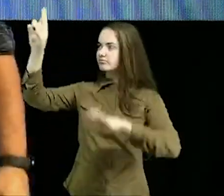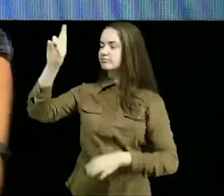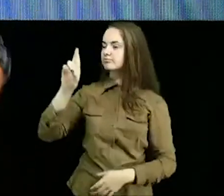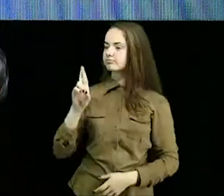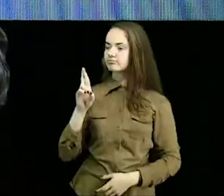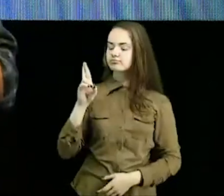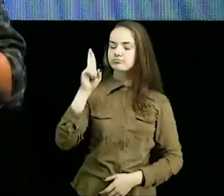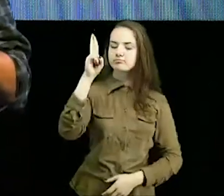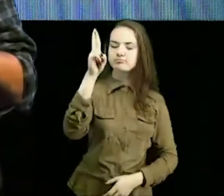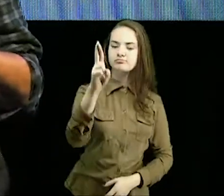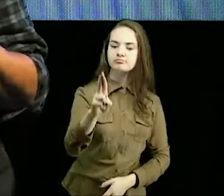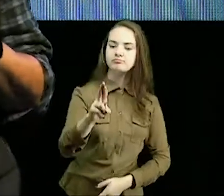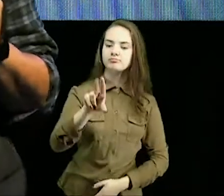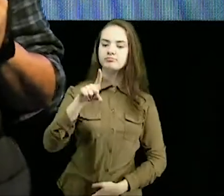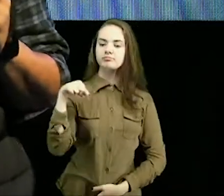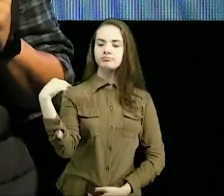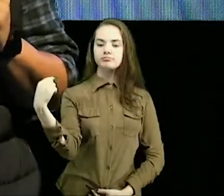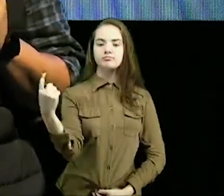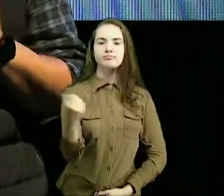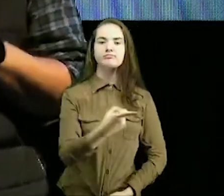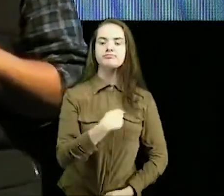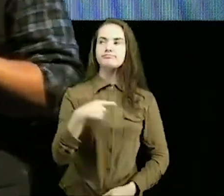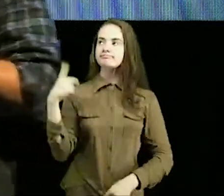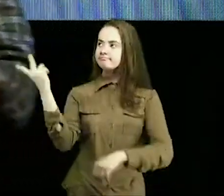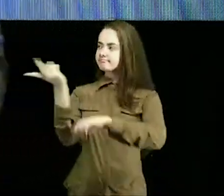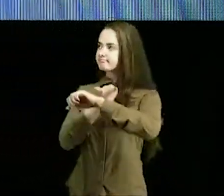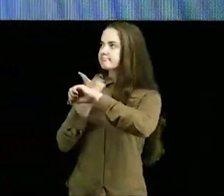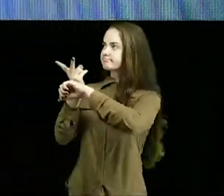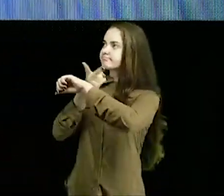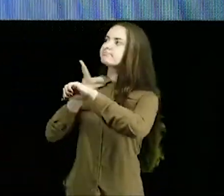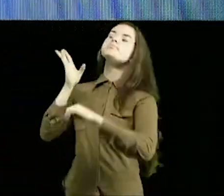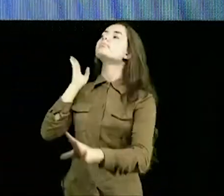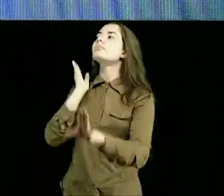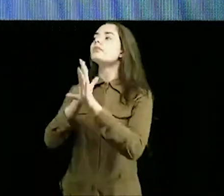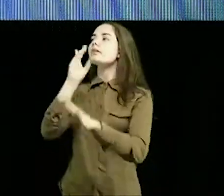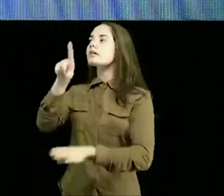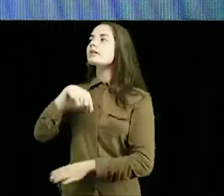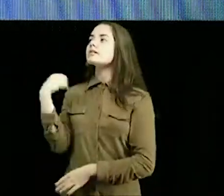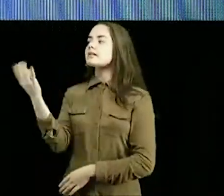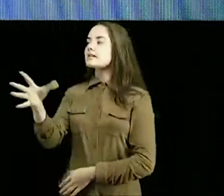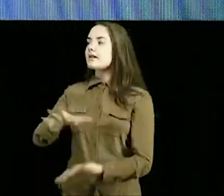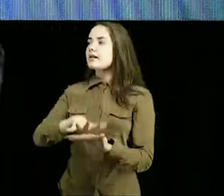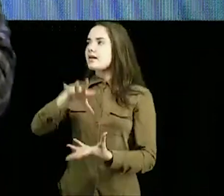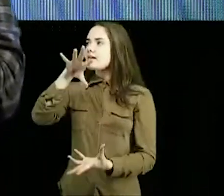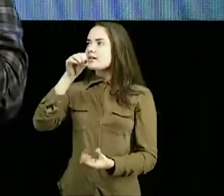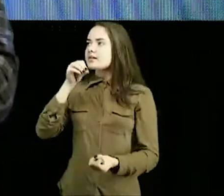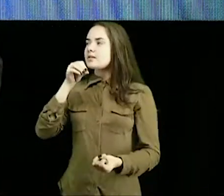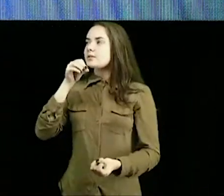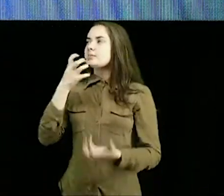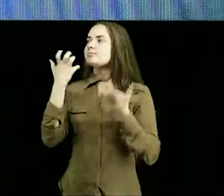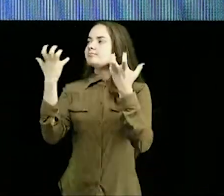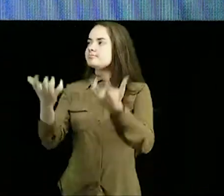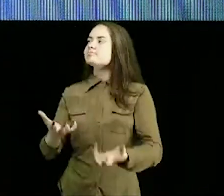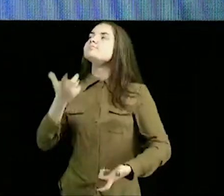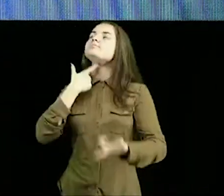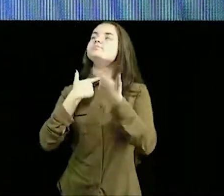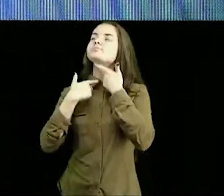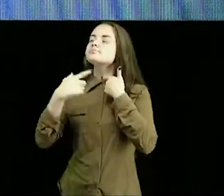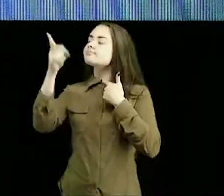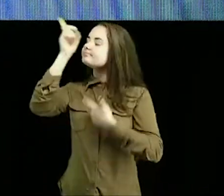disso que a gente tem buscado, é por isso que a nossa alma anseia e suspira, Pai, pelo